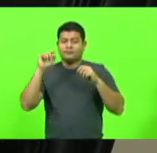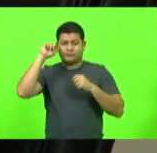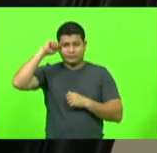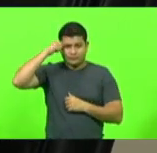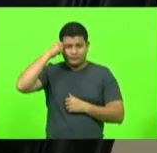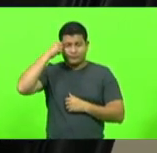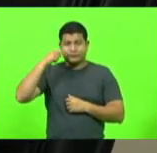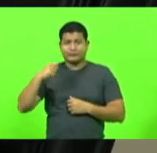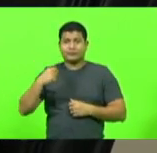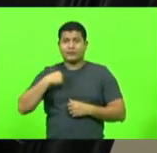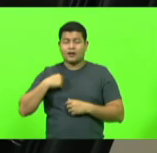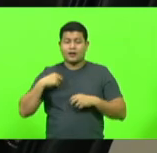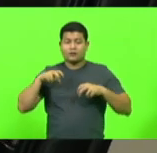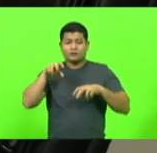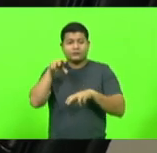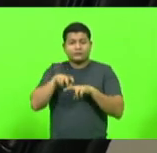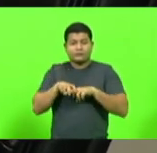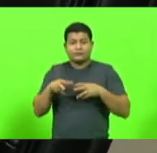na sala